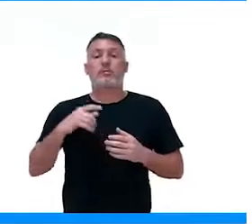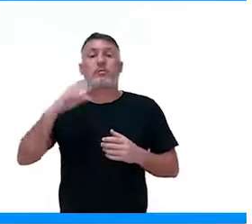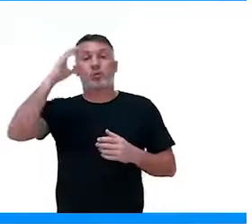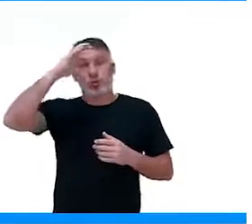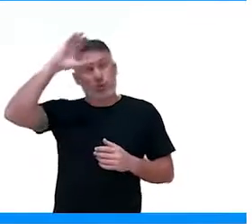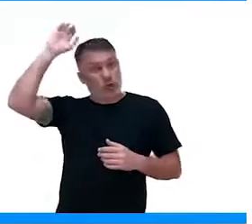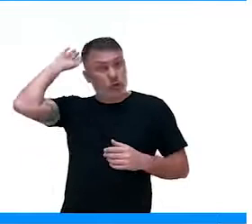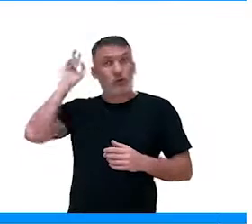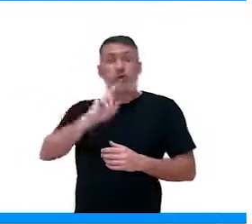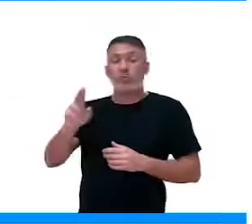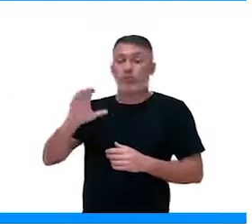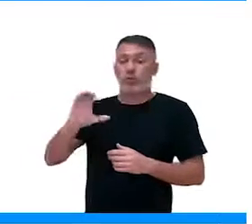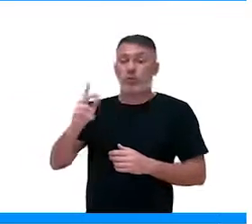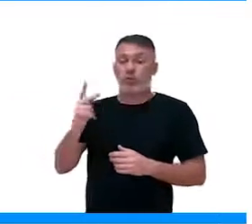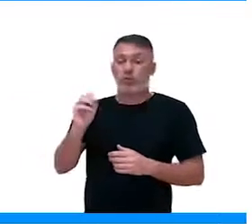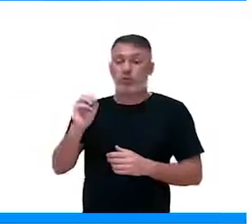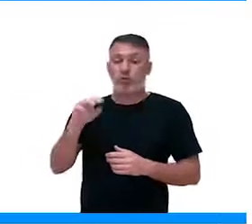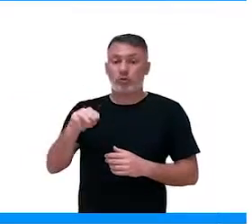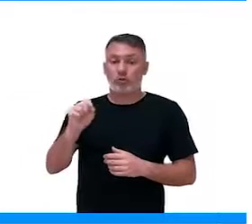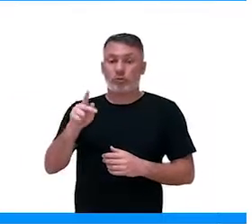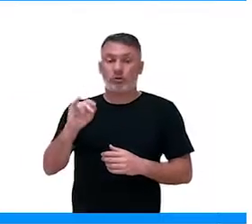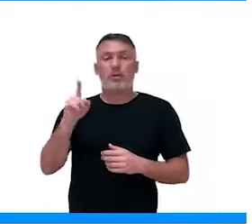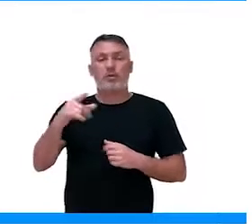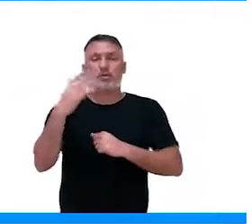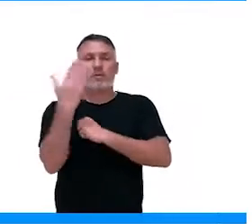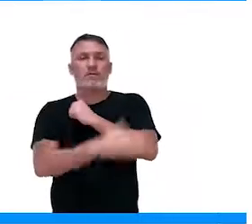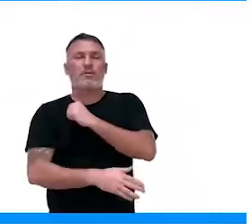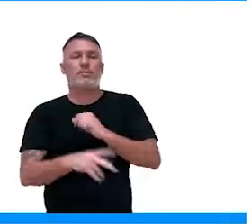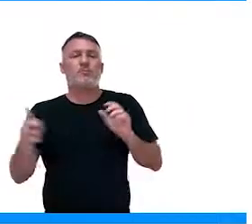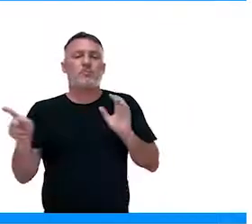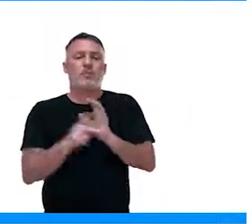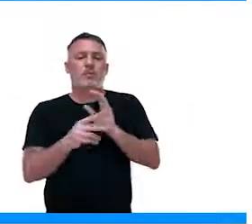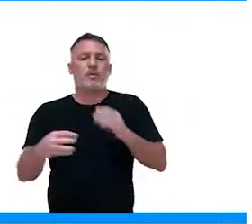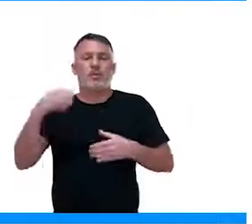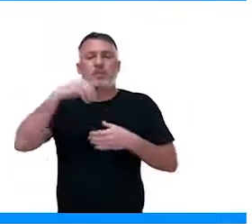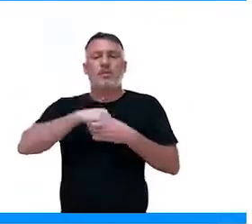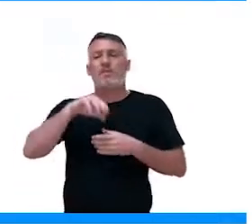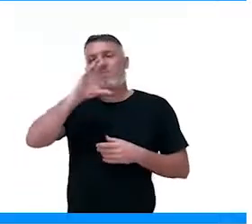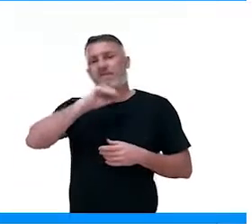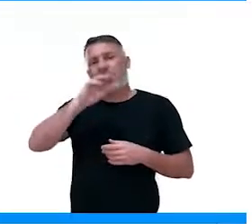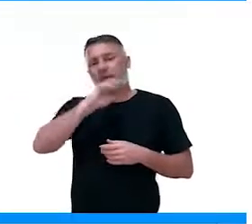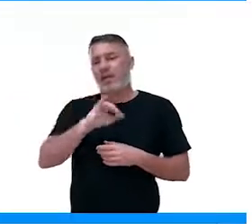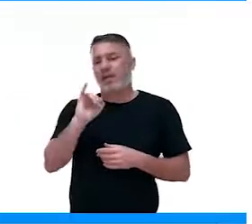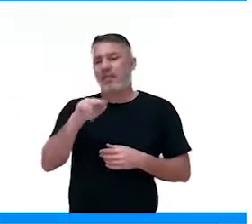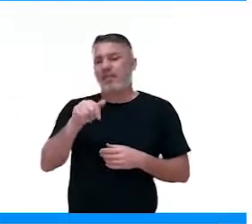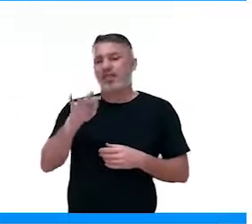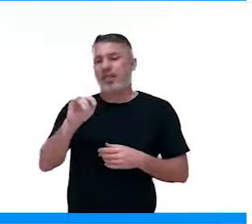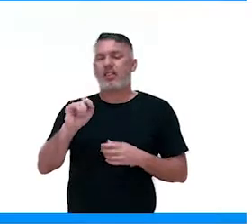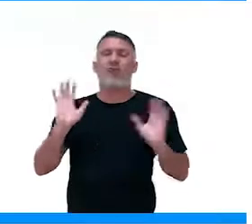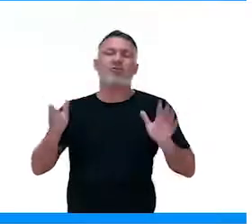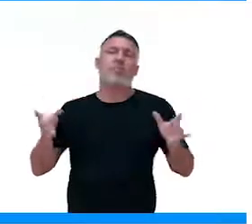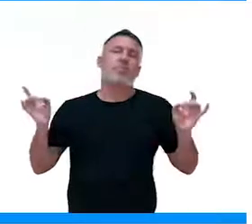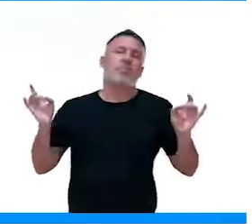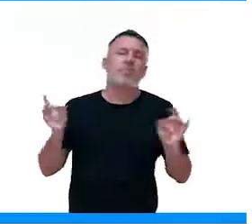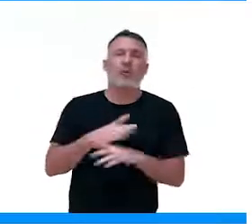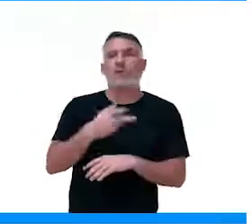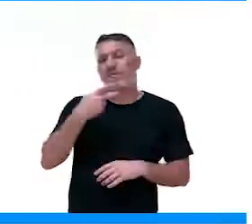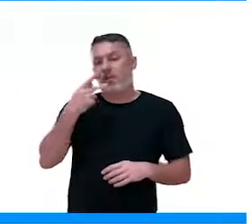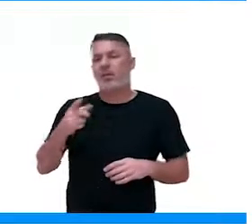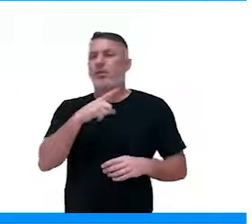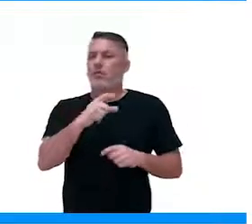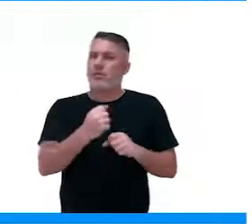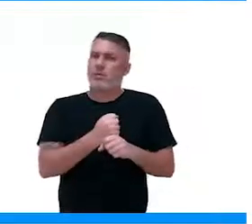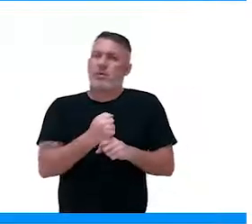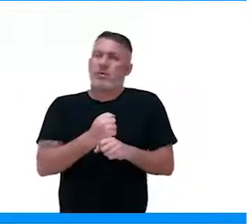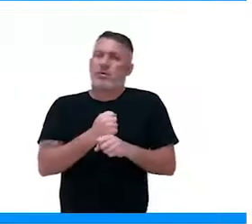E para Chomsky, que foi quem defendeu, né, a capacidade nata da fala, ou seja, a gente já nasce com essa capacidade de falar,